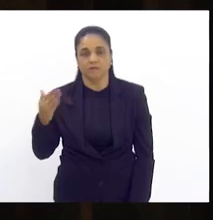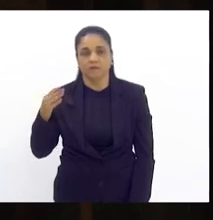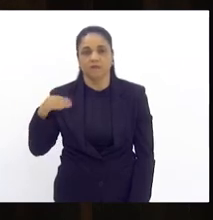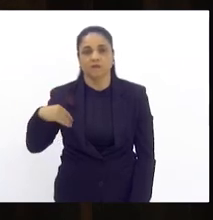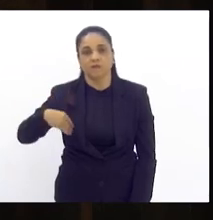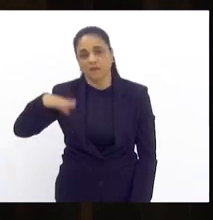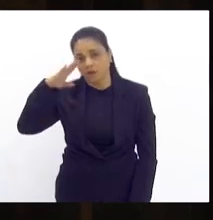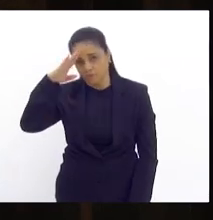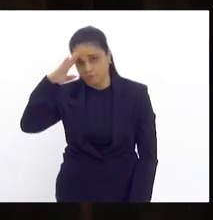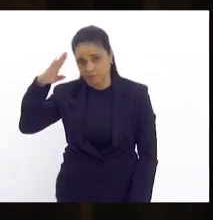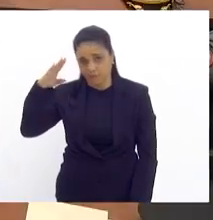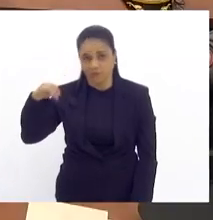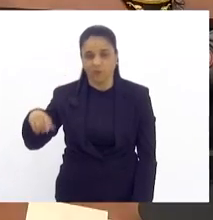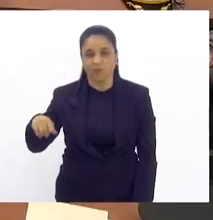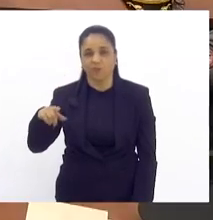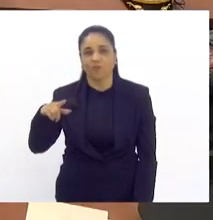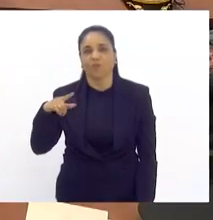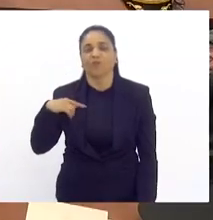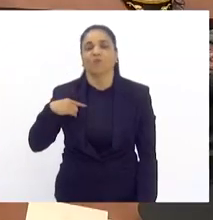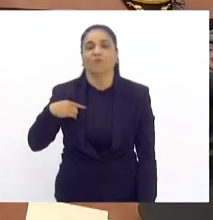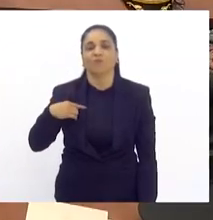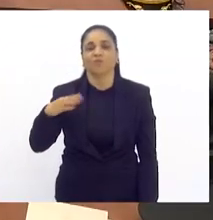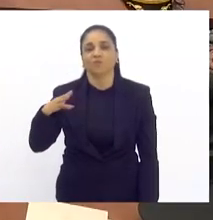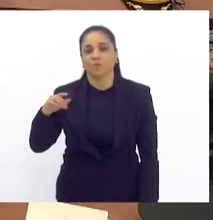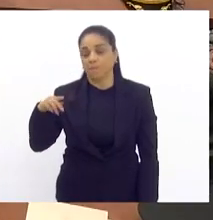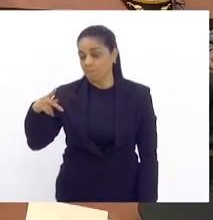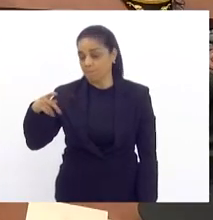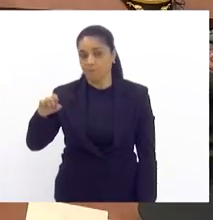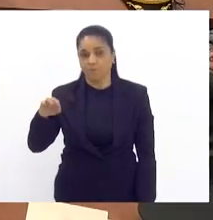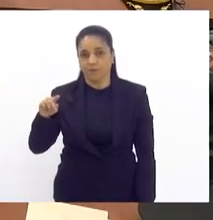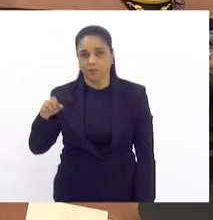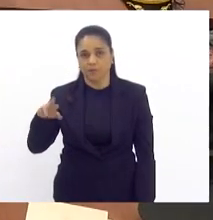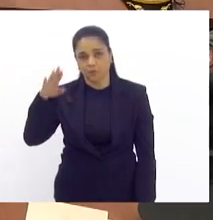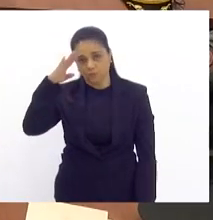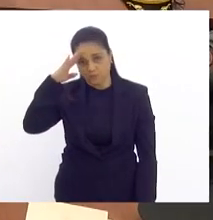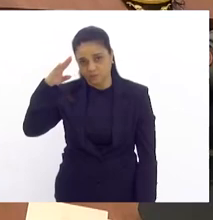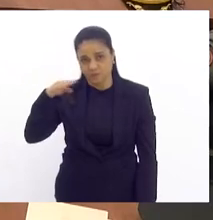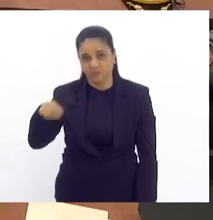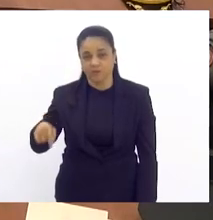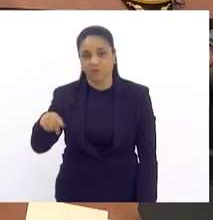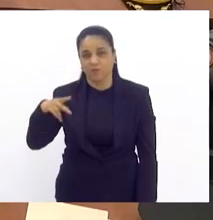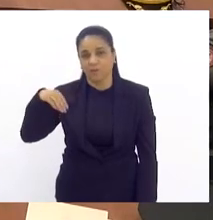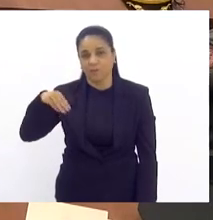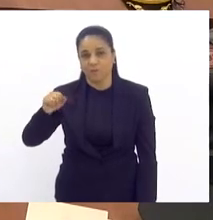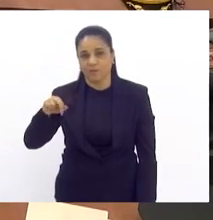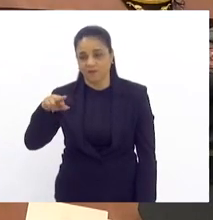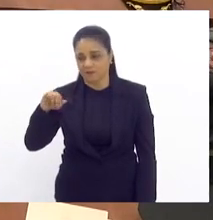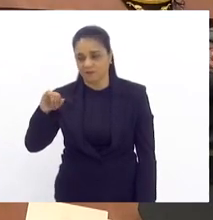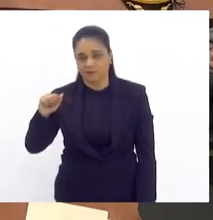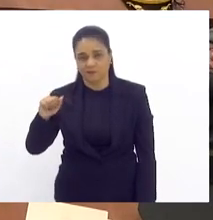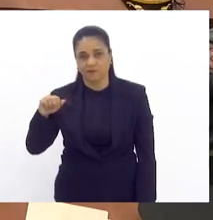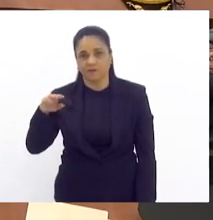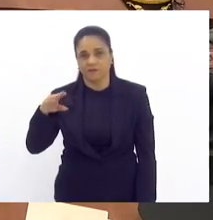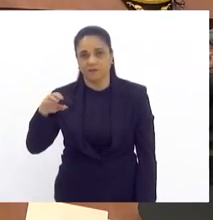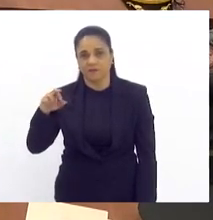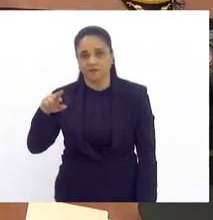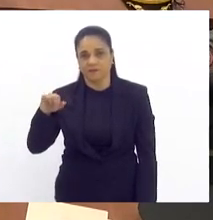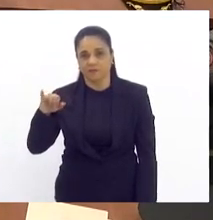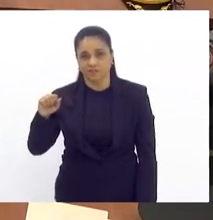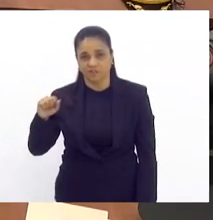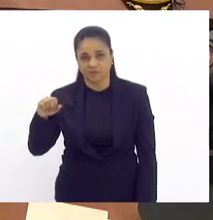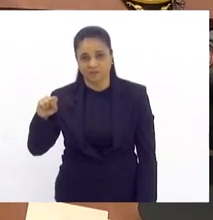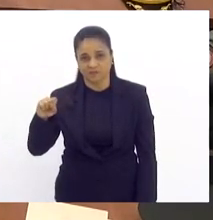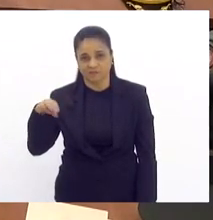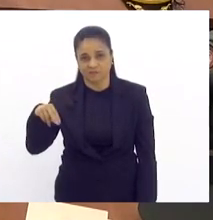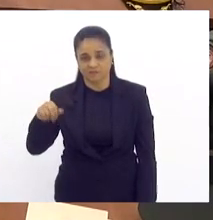Pedro Gomes Warnes. Capitão Cristina Maria Laura dos Santos